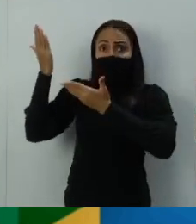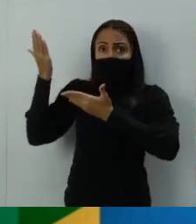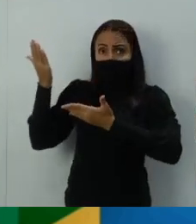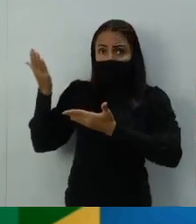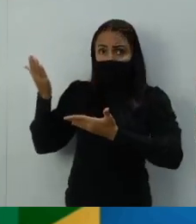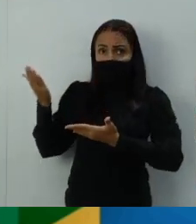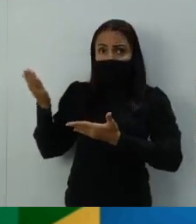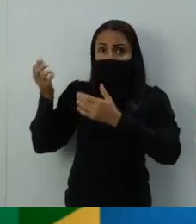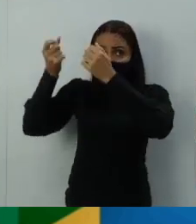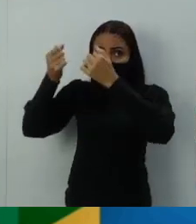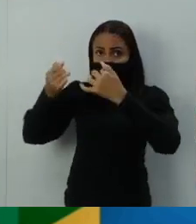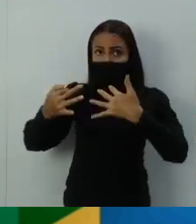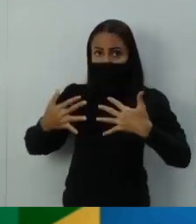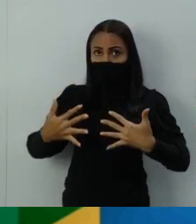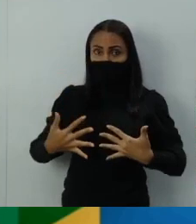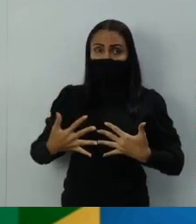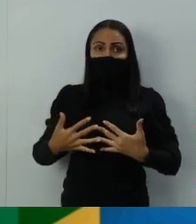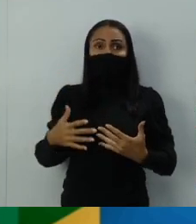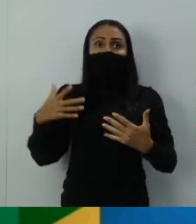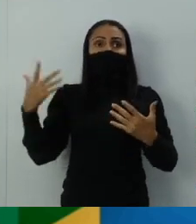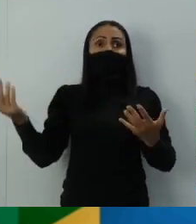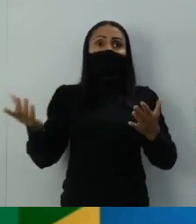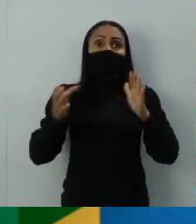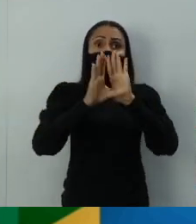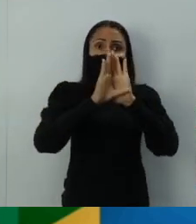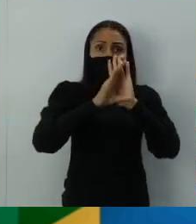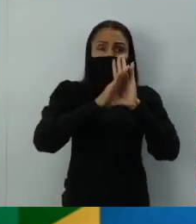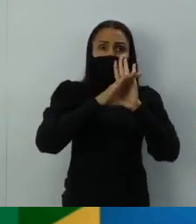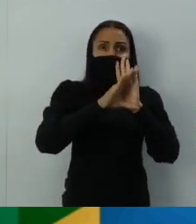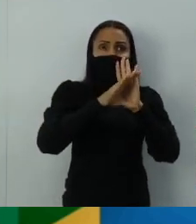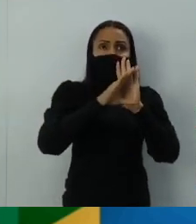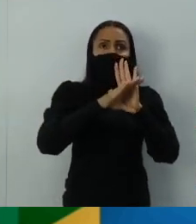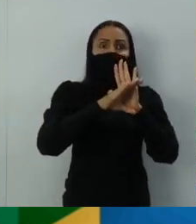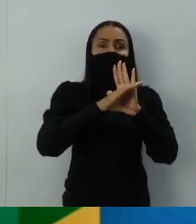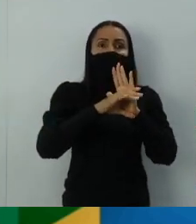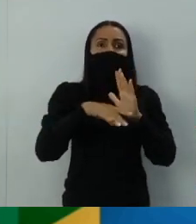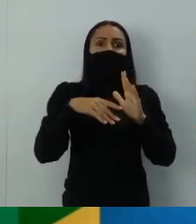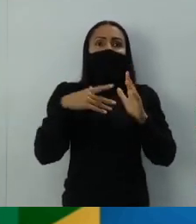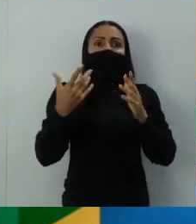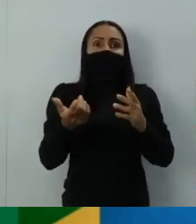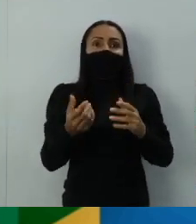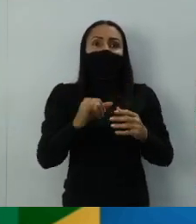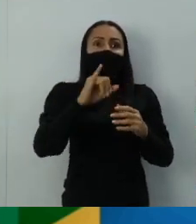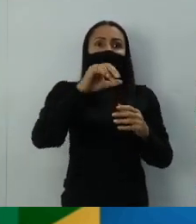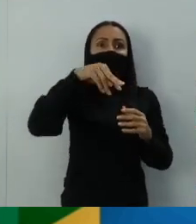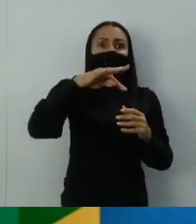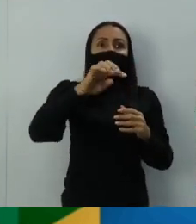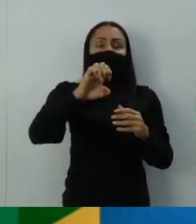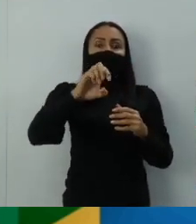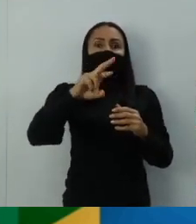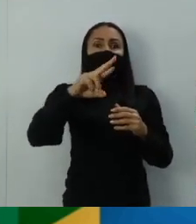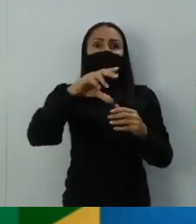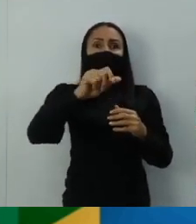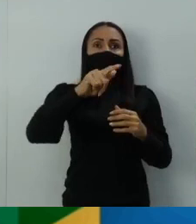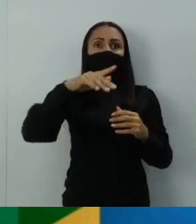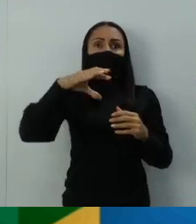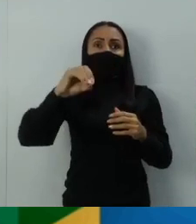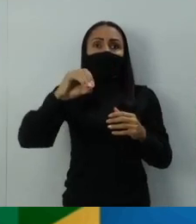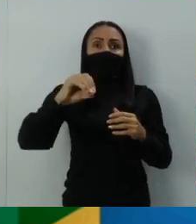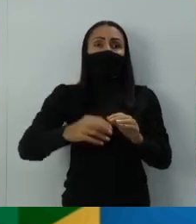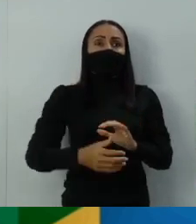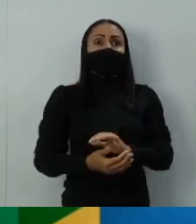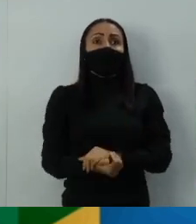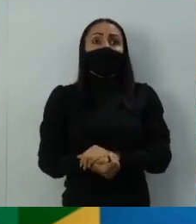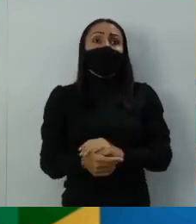Uma das características da ideologia é o papel da inversão. O que seria isso, professor? É quando a ideologia